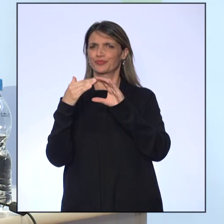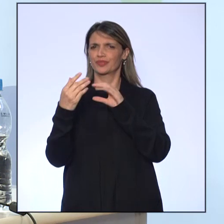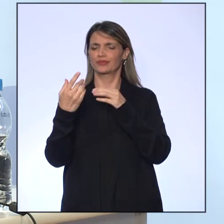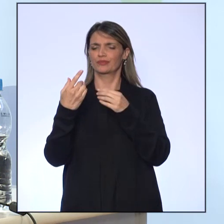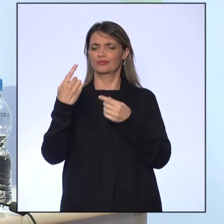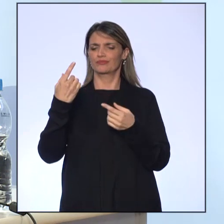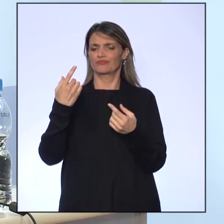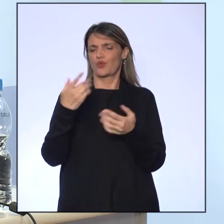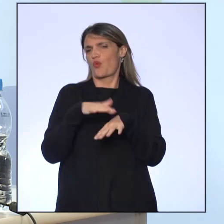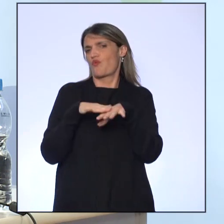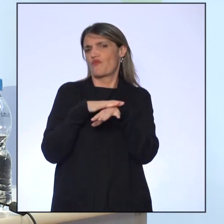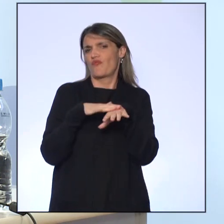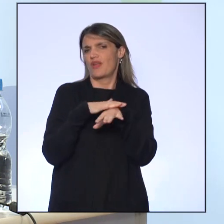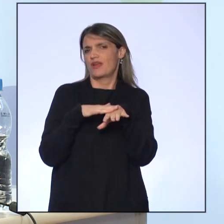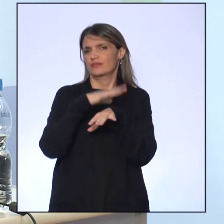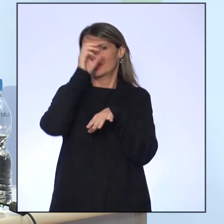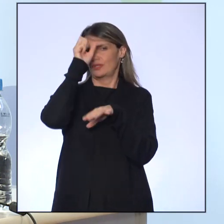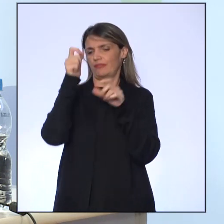o aprendizado.